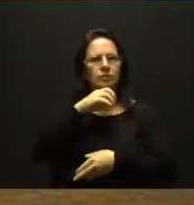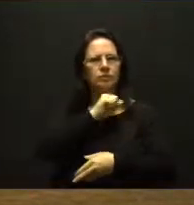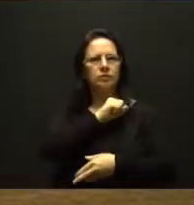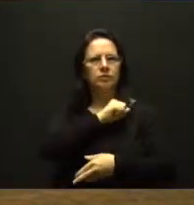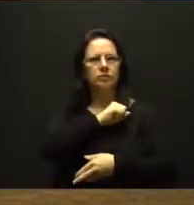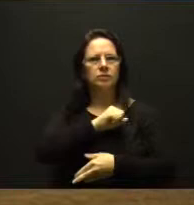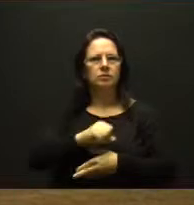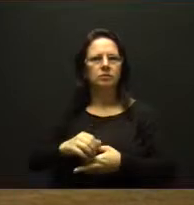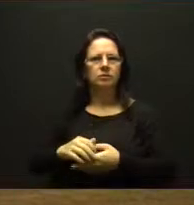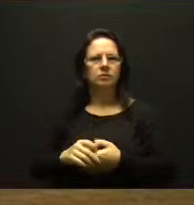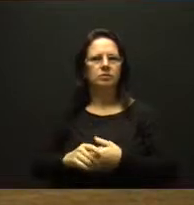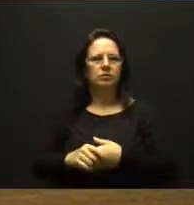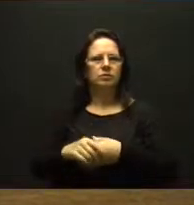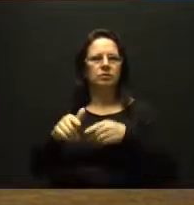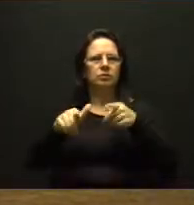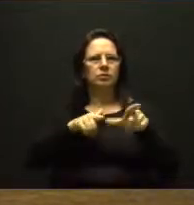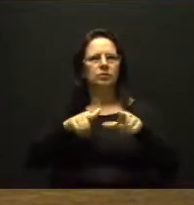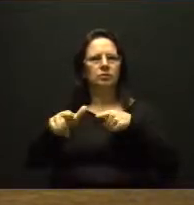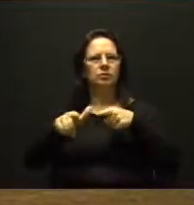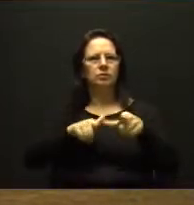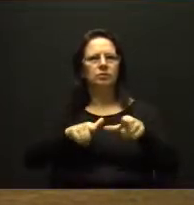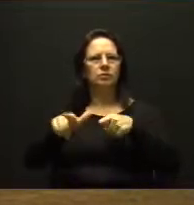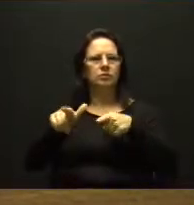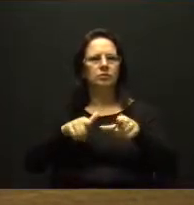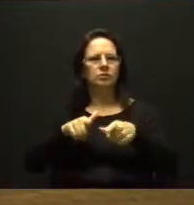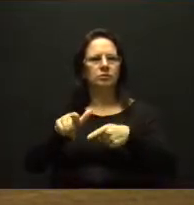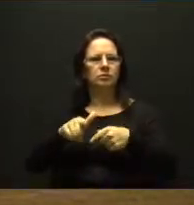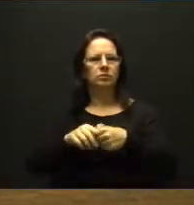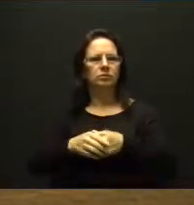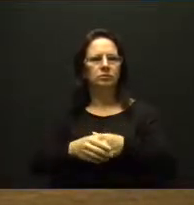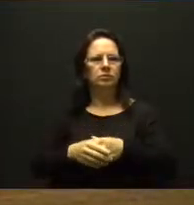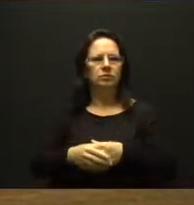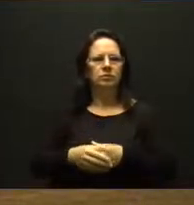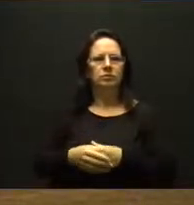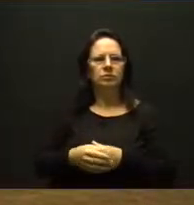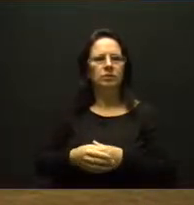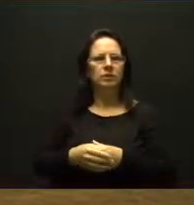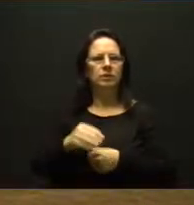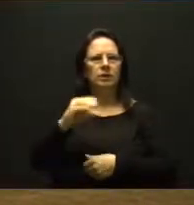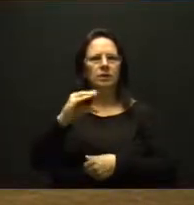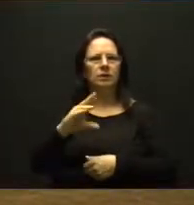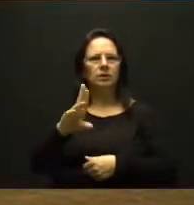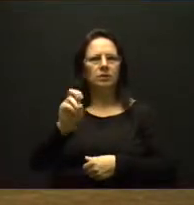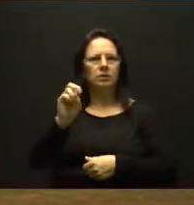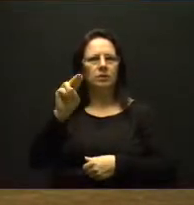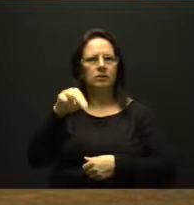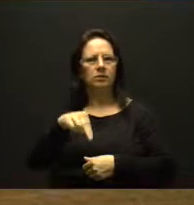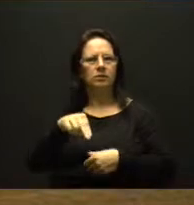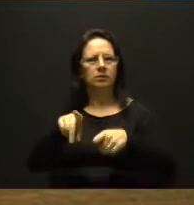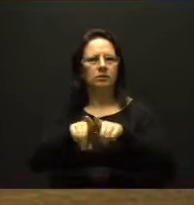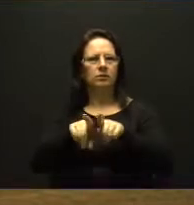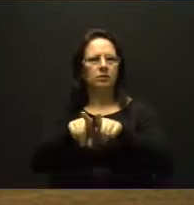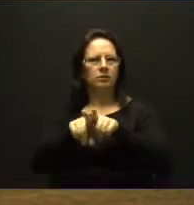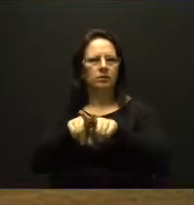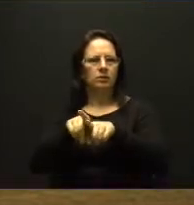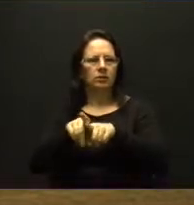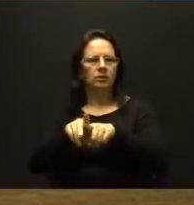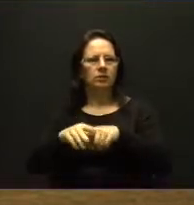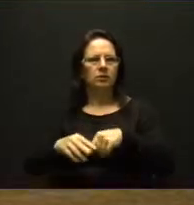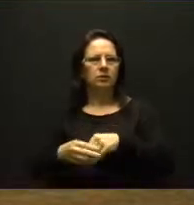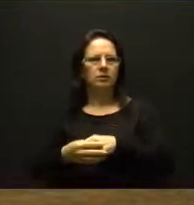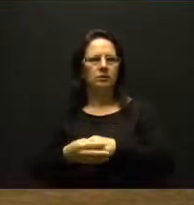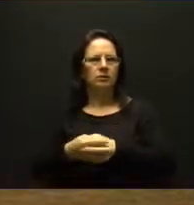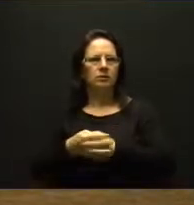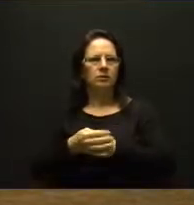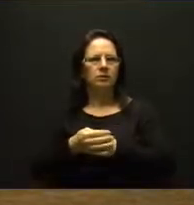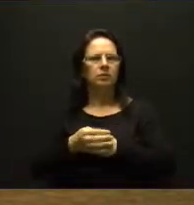todo o trabalho decente na cidade da manutenção se de repente a corsan não havia condições de ser tocado mas que o